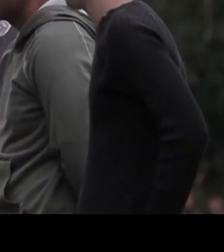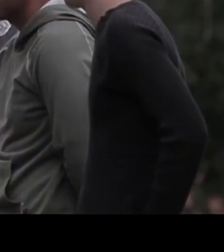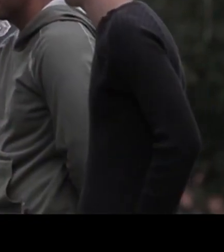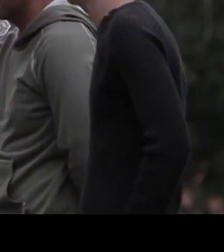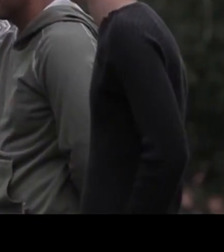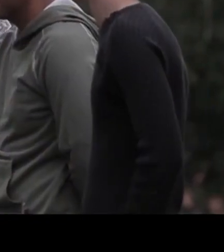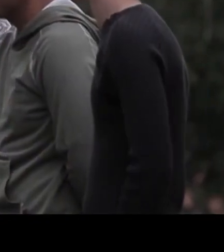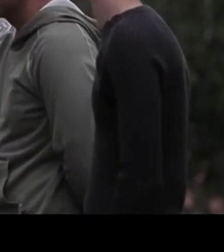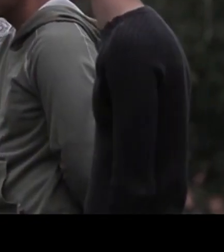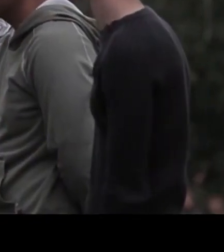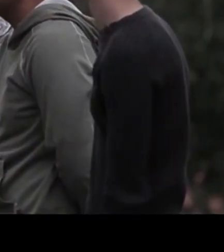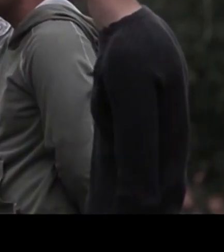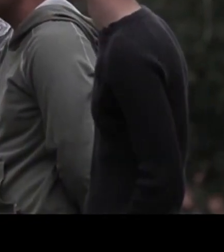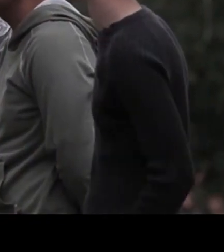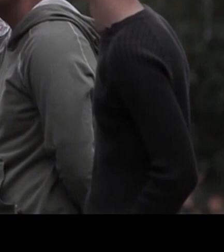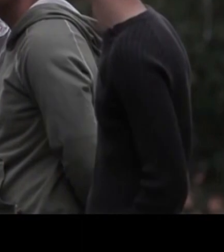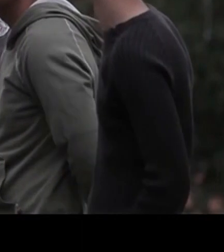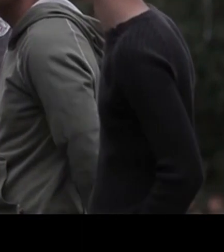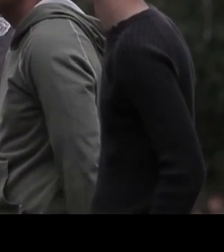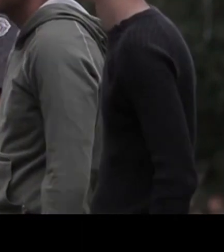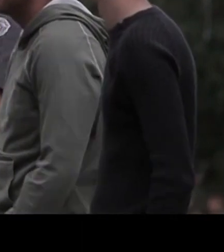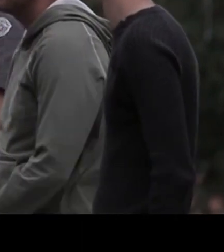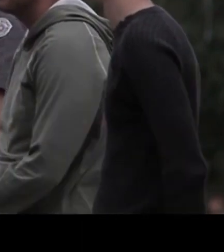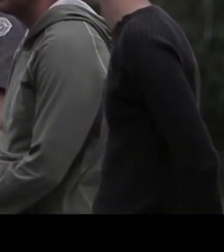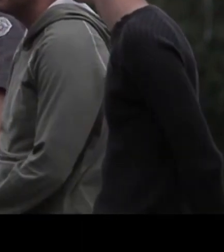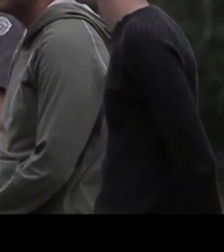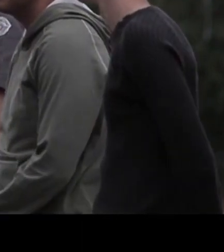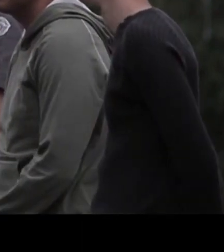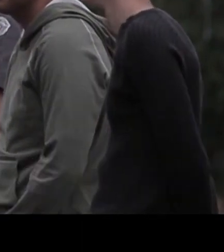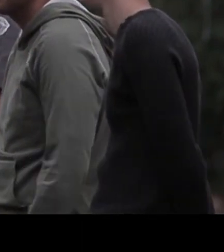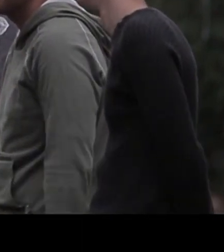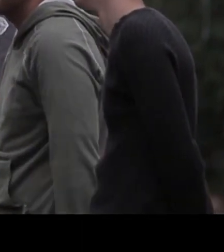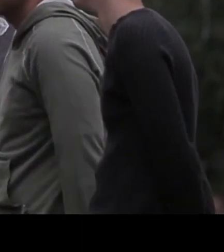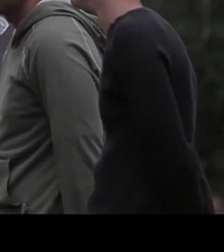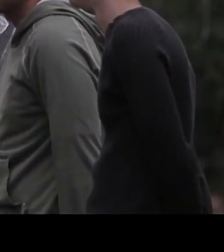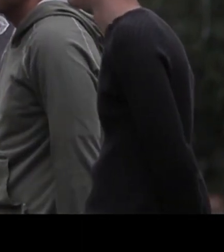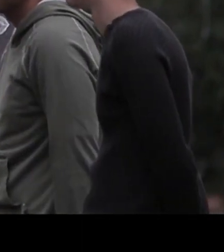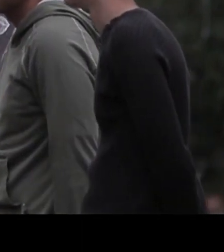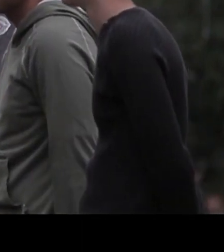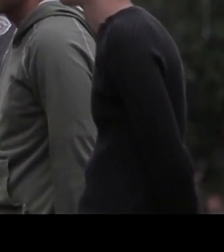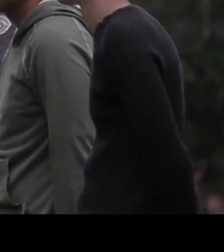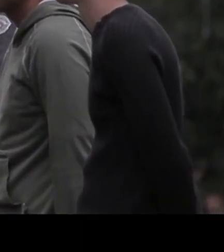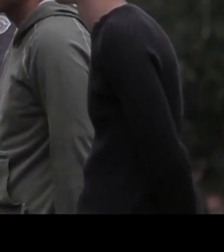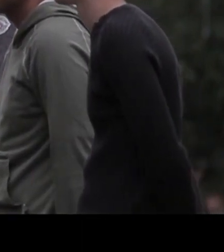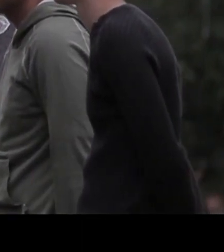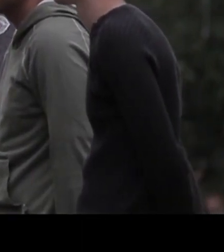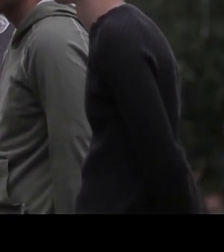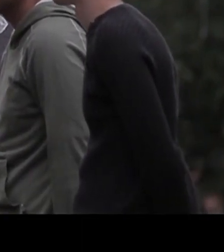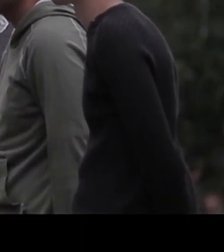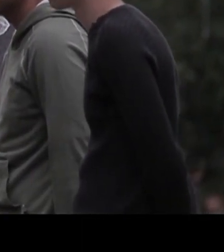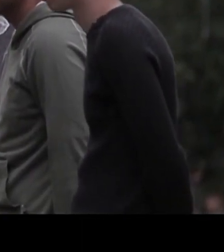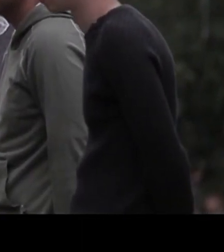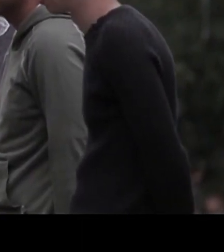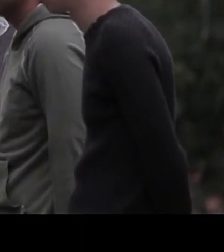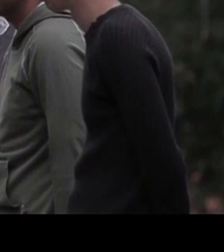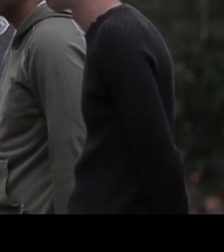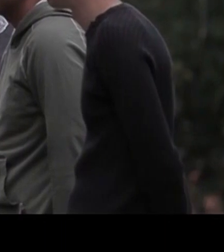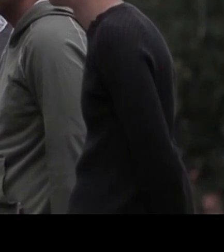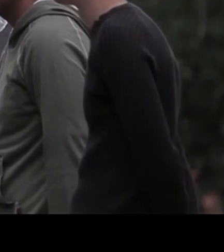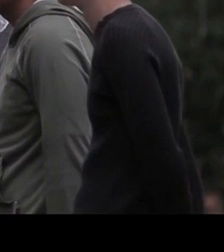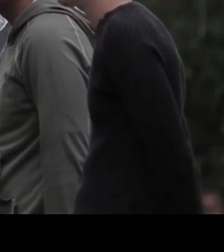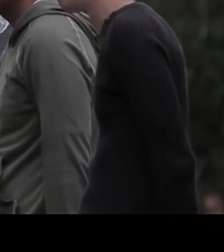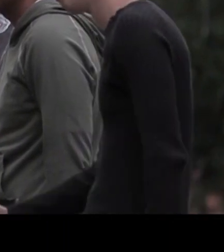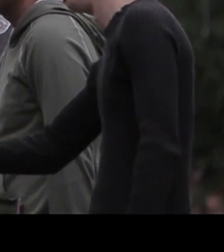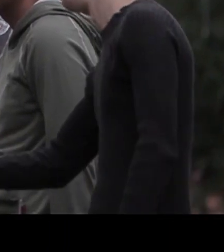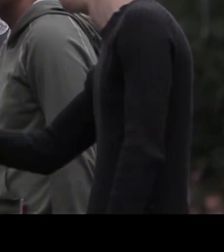de interação entre a polícia e o cidadão. Aproveitar aquele momento para fazer um bom procedimento, para criar uma boa relação, para